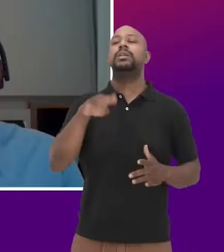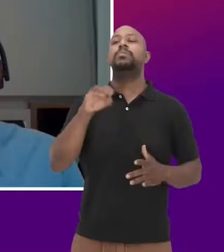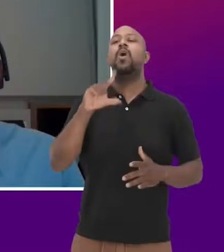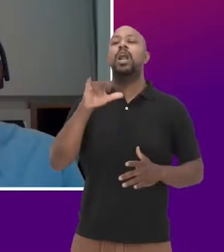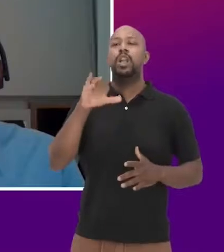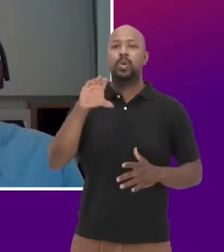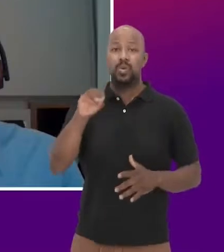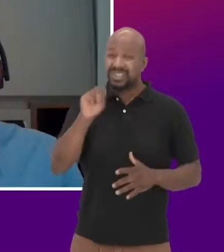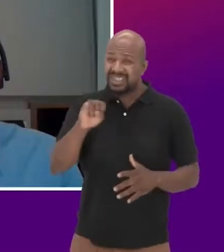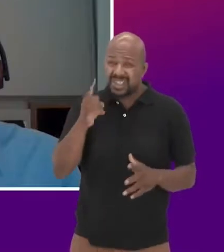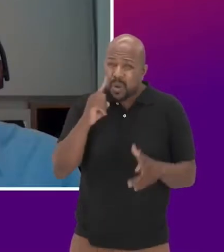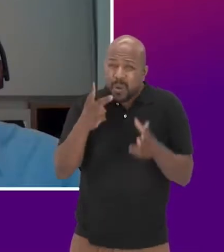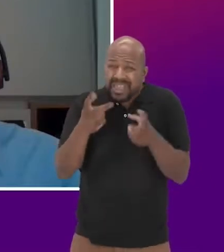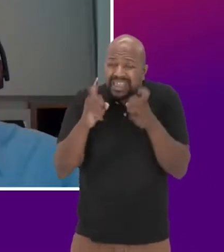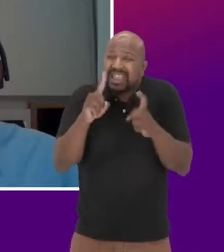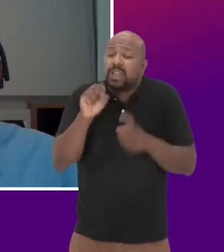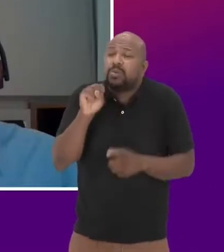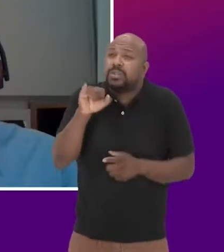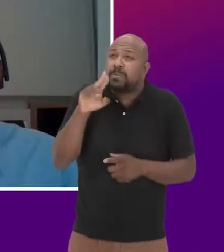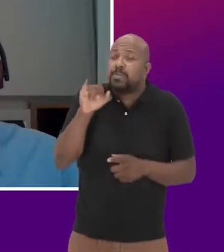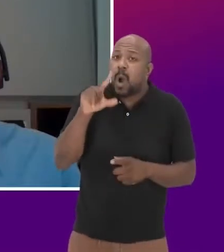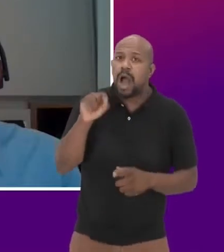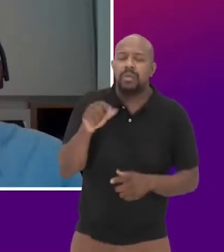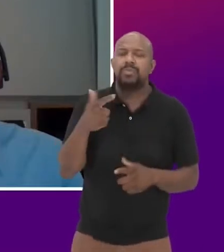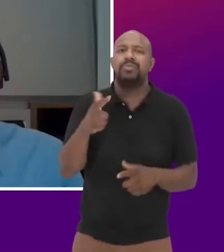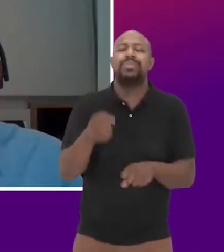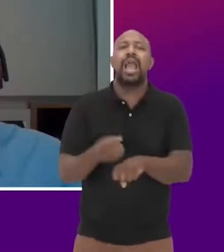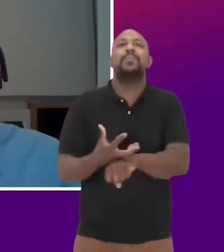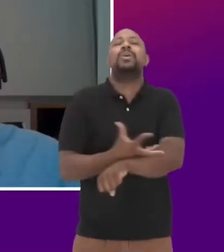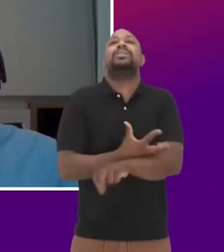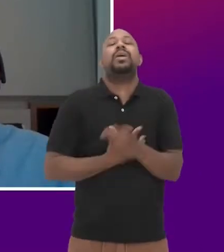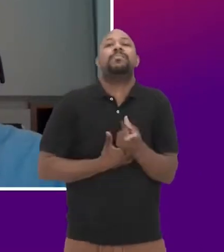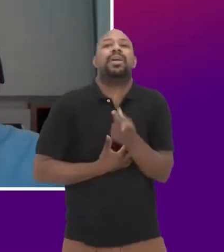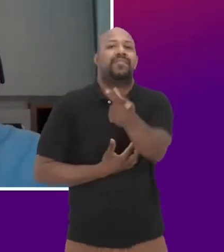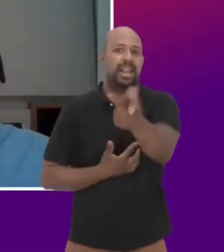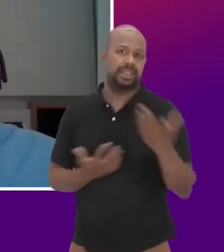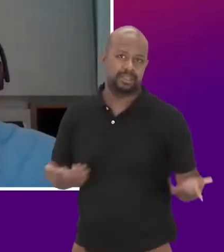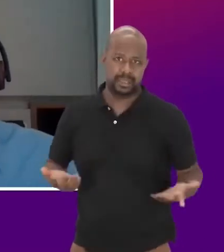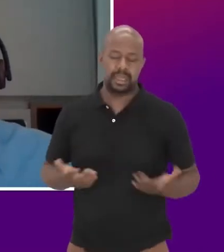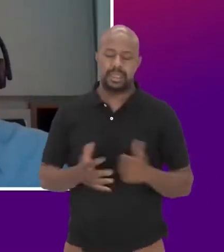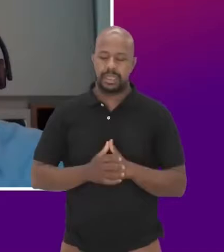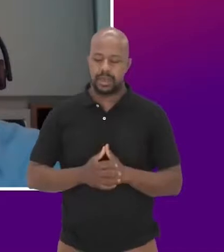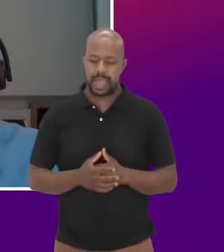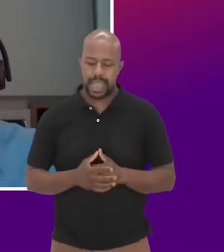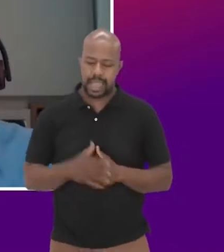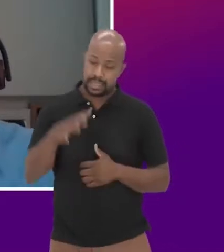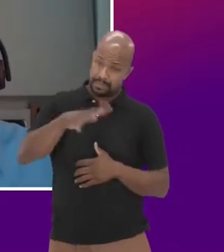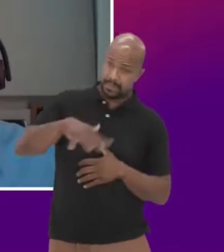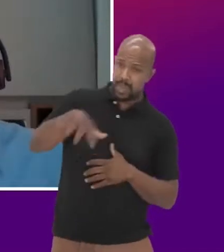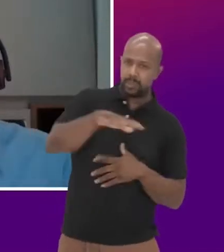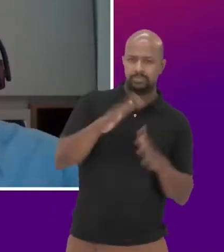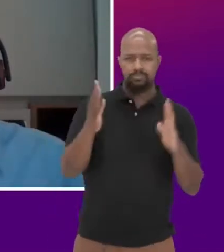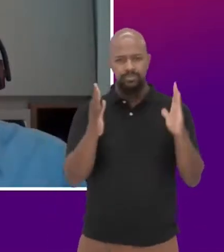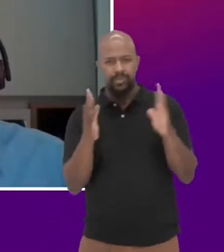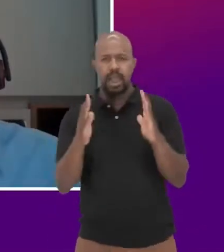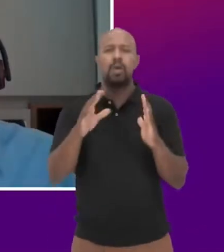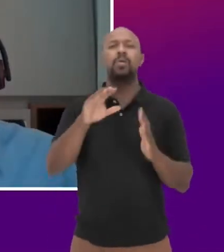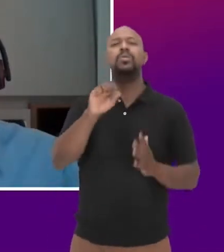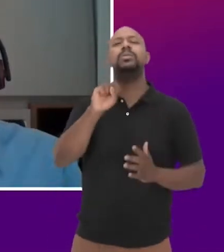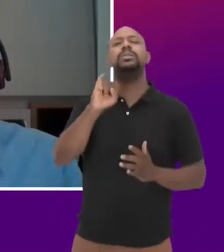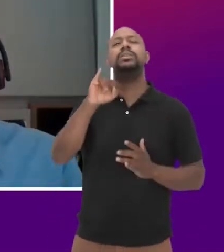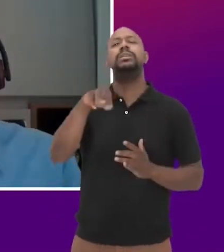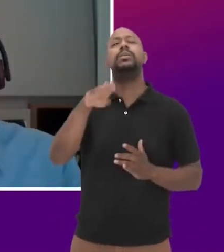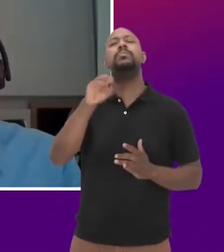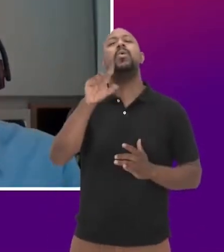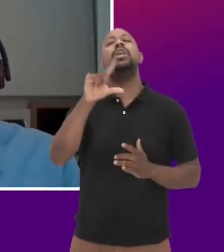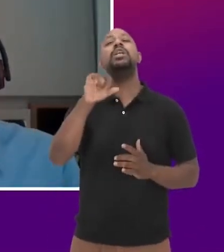entender o simbólico, não há emoção que se prevaleça. Então, no meio disso tudo é o simbolismo. O